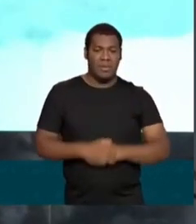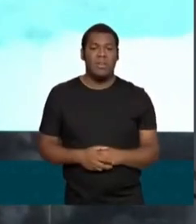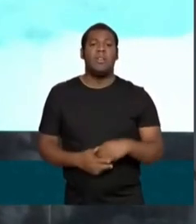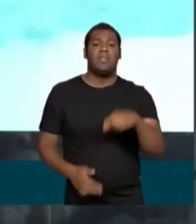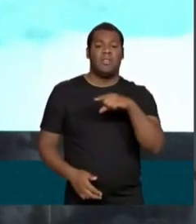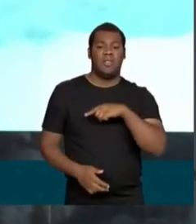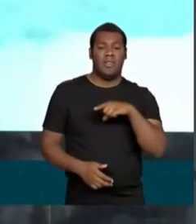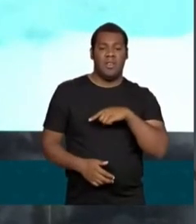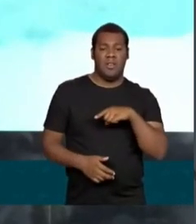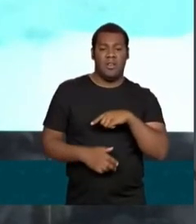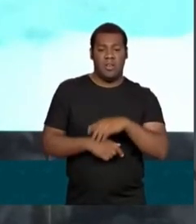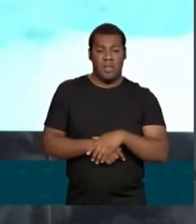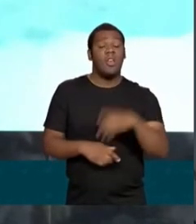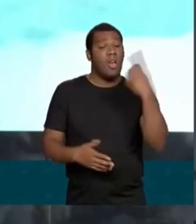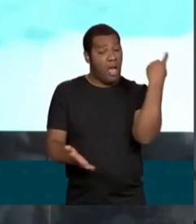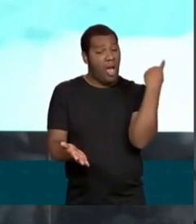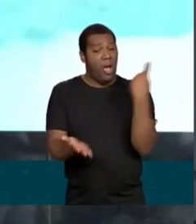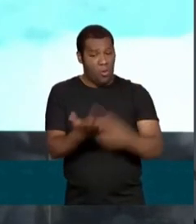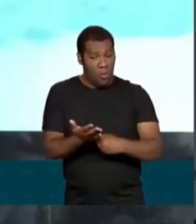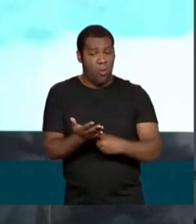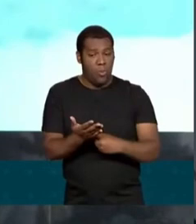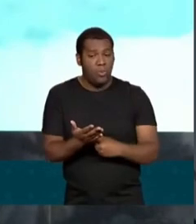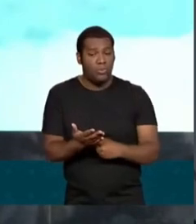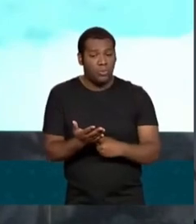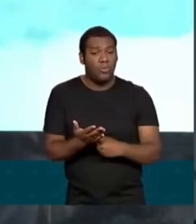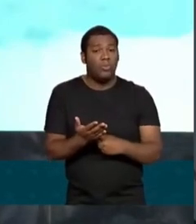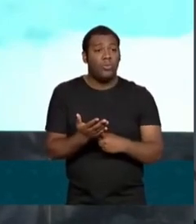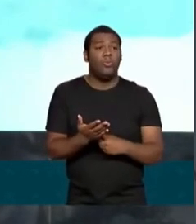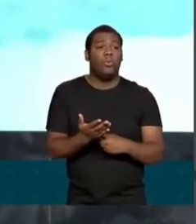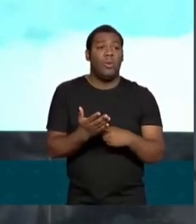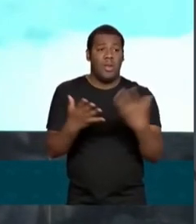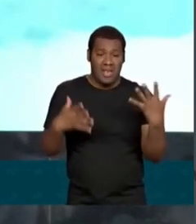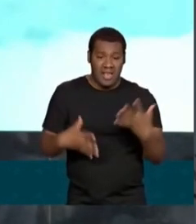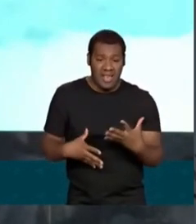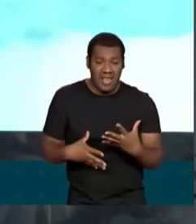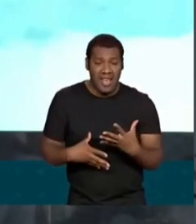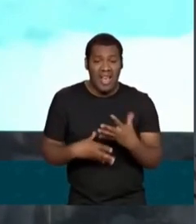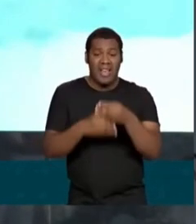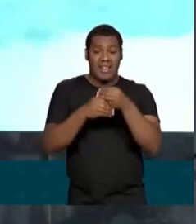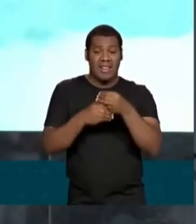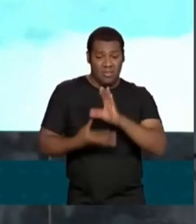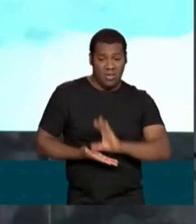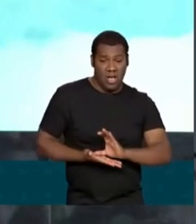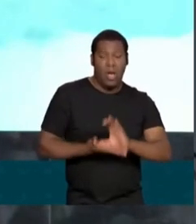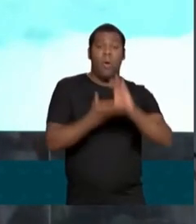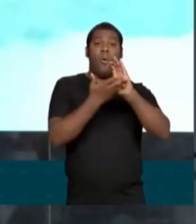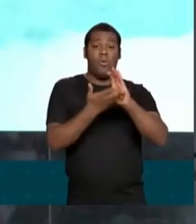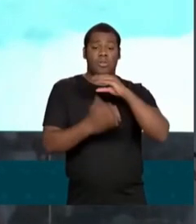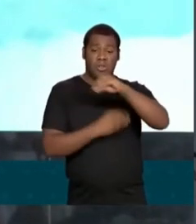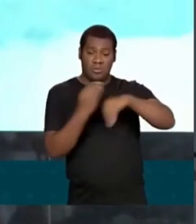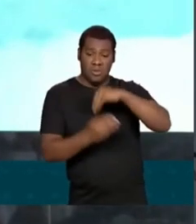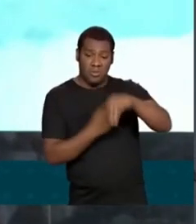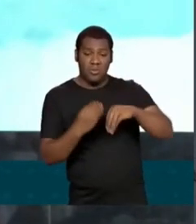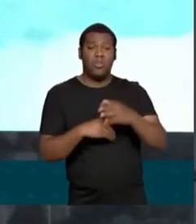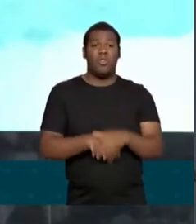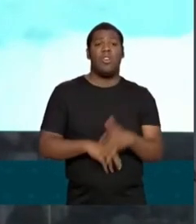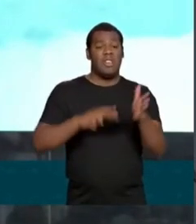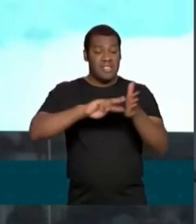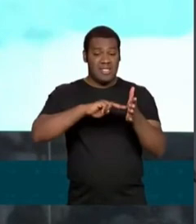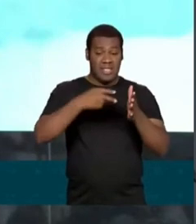não acordo para instalação de comissões mistas de tudo aquilo que significa